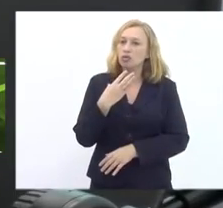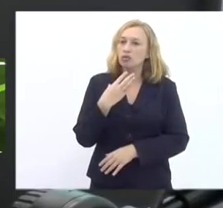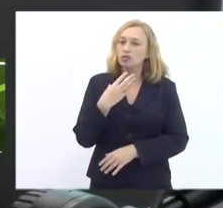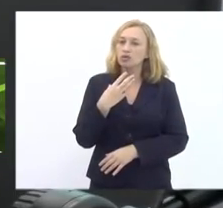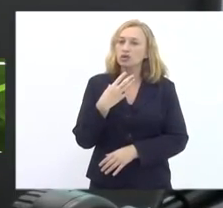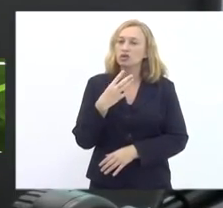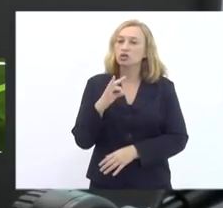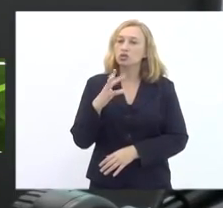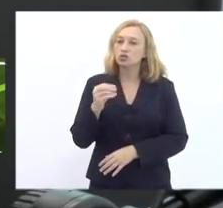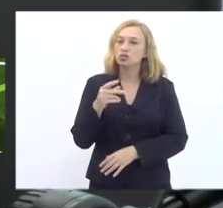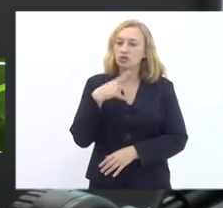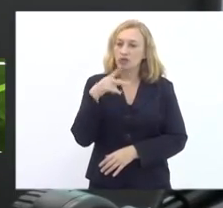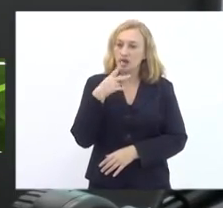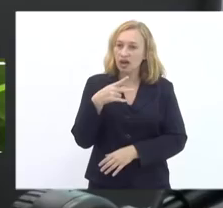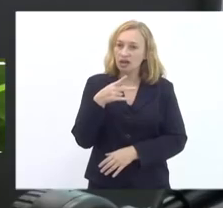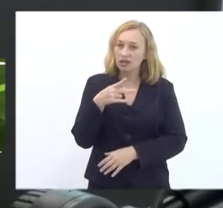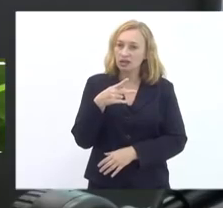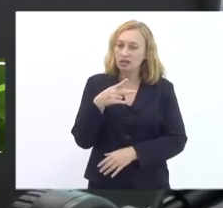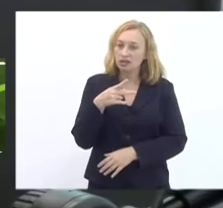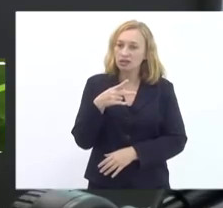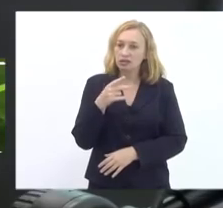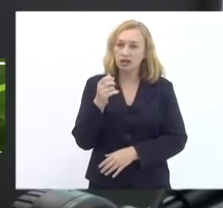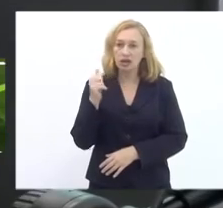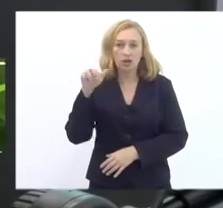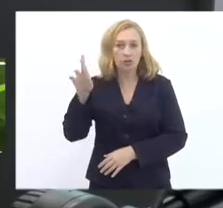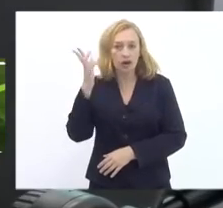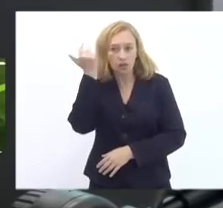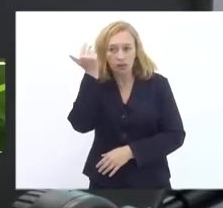foram colocadas. Eliomar?